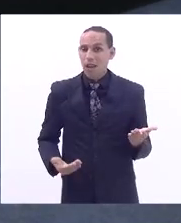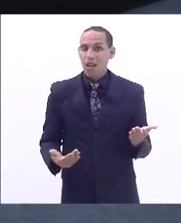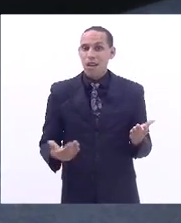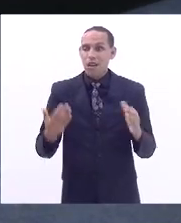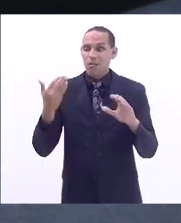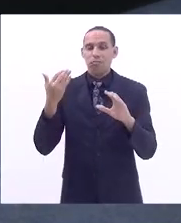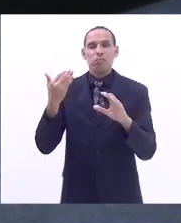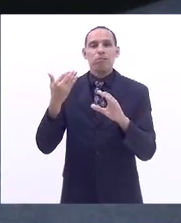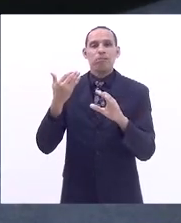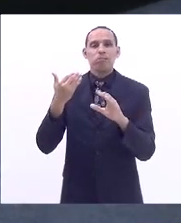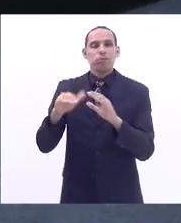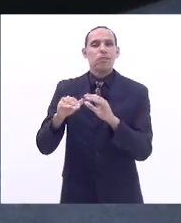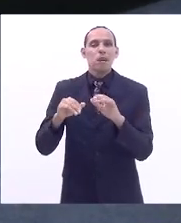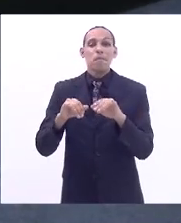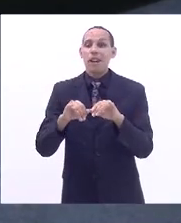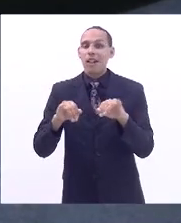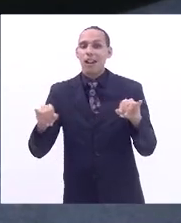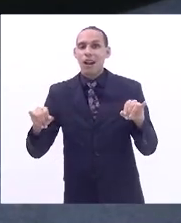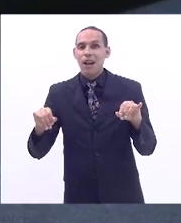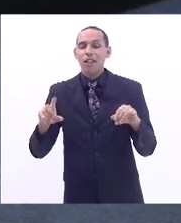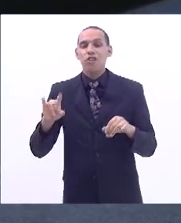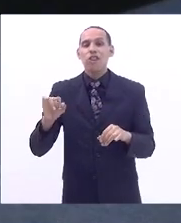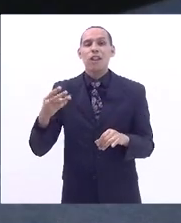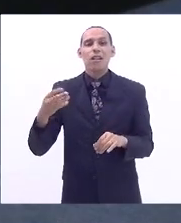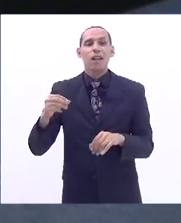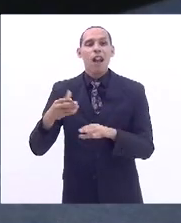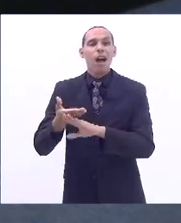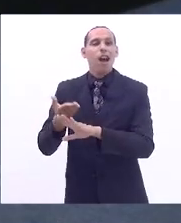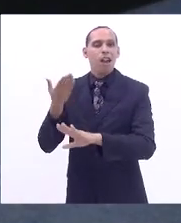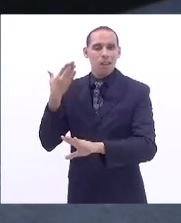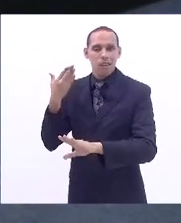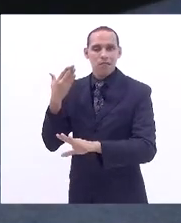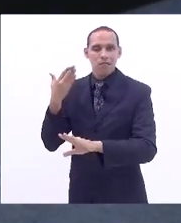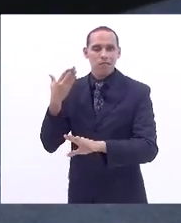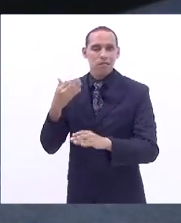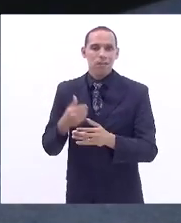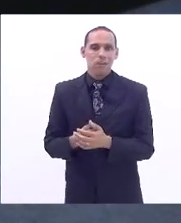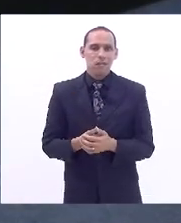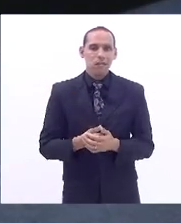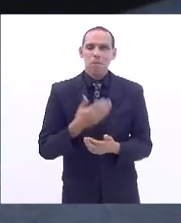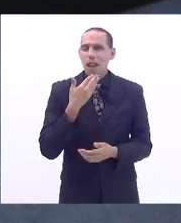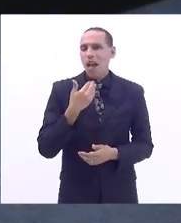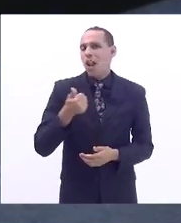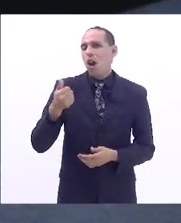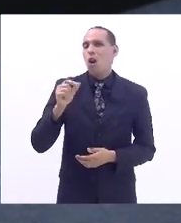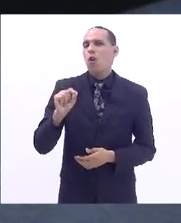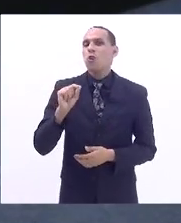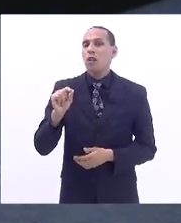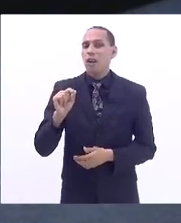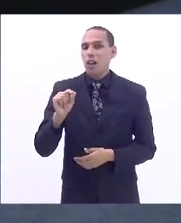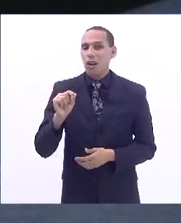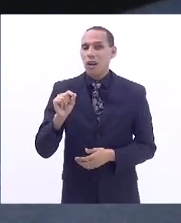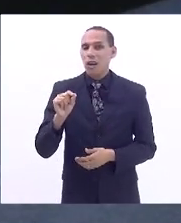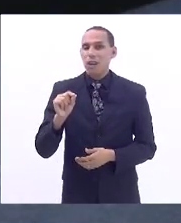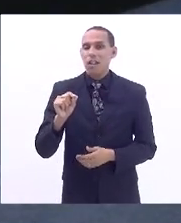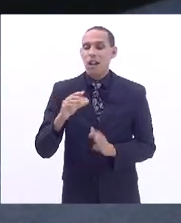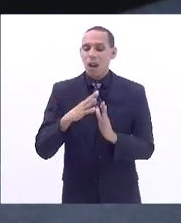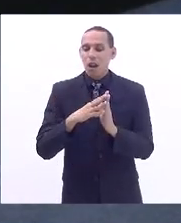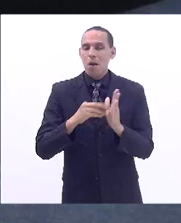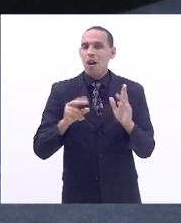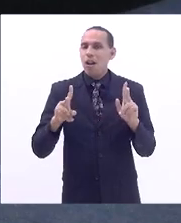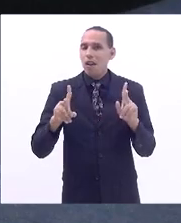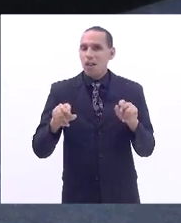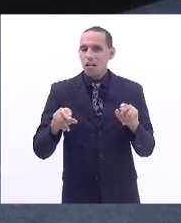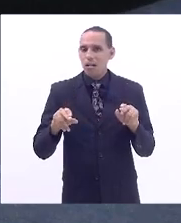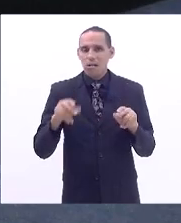mande uma mensagem antes do dia trinta de preferência nos mesmos moldes